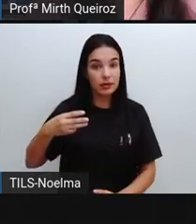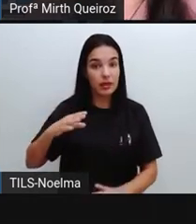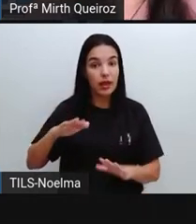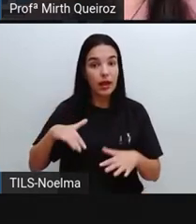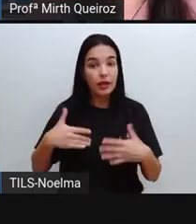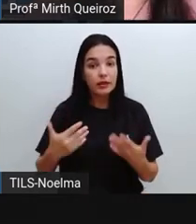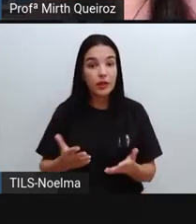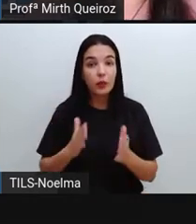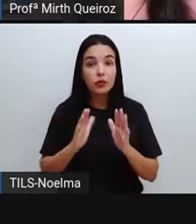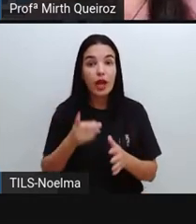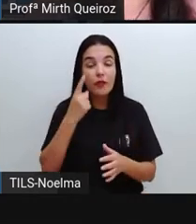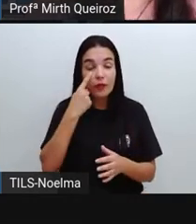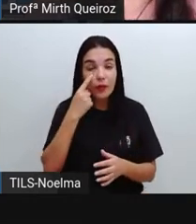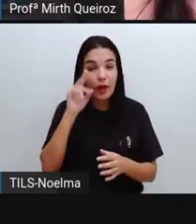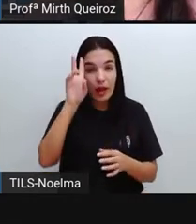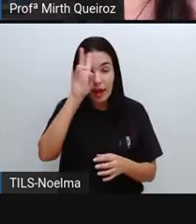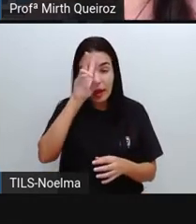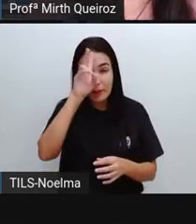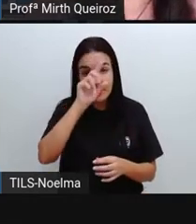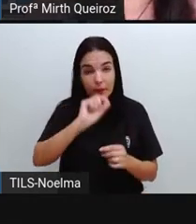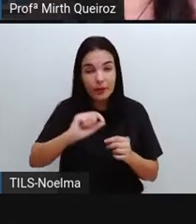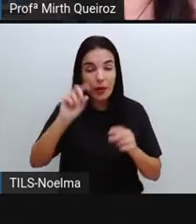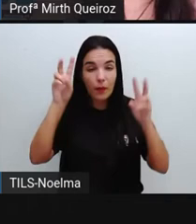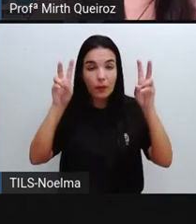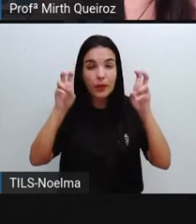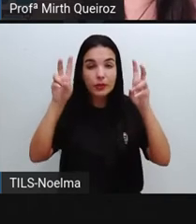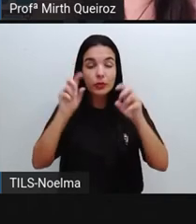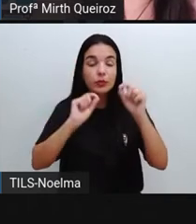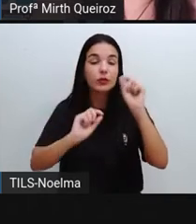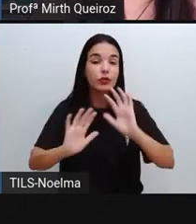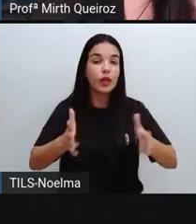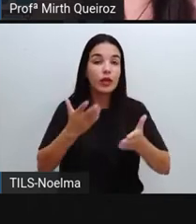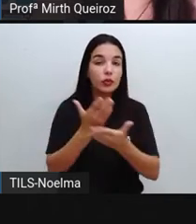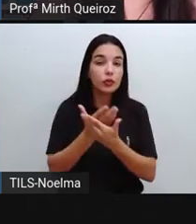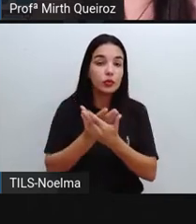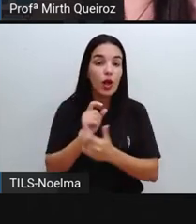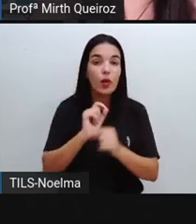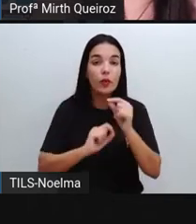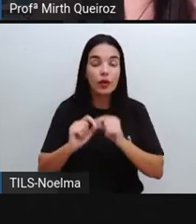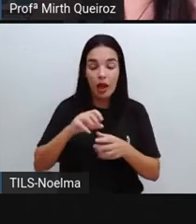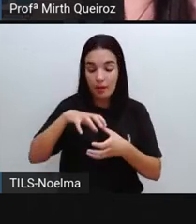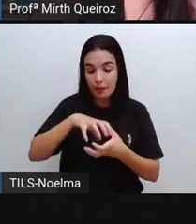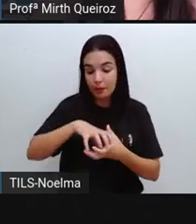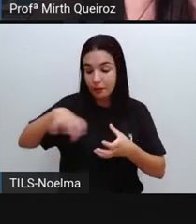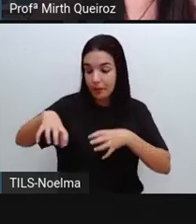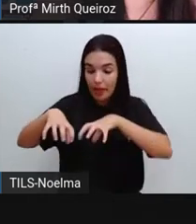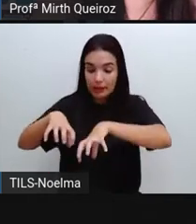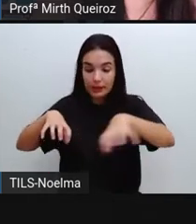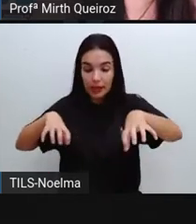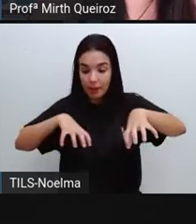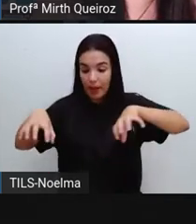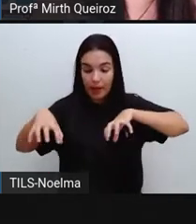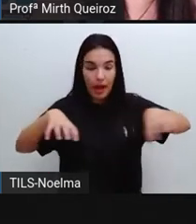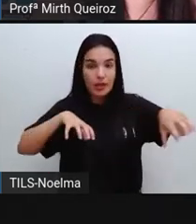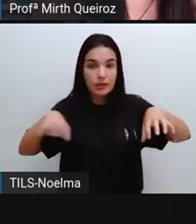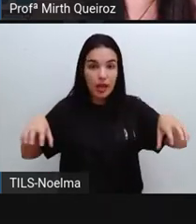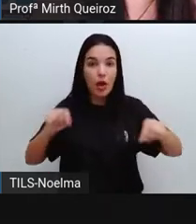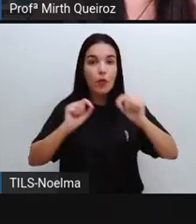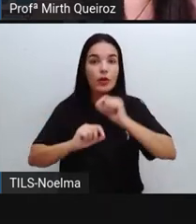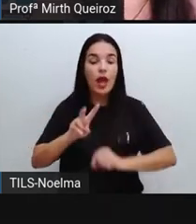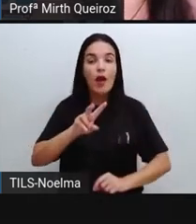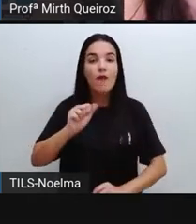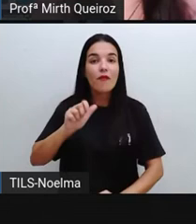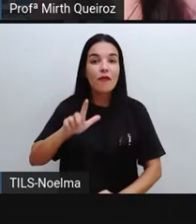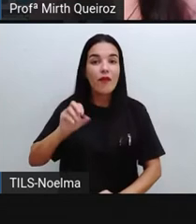isso aqui a gente lembra é um assunto que a gente viu né falando sobre sistema de numeração decimal que é sobre o